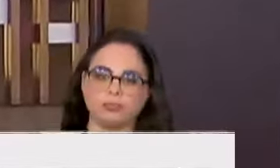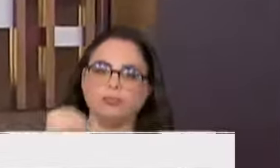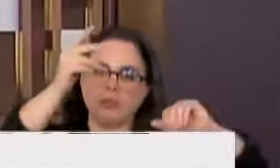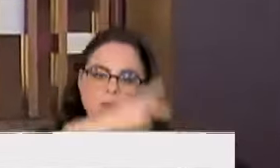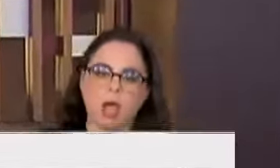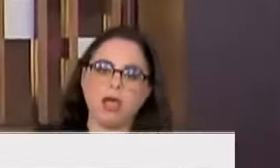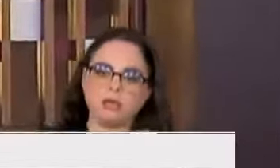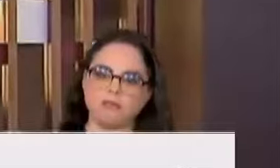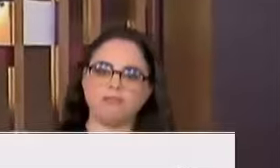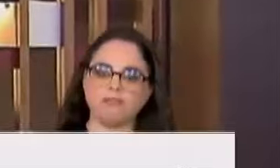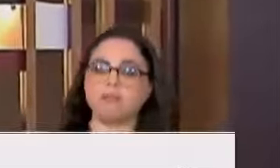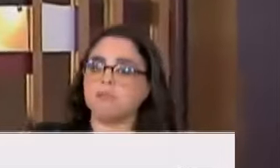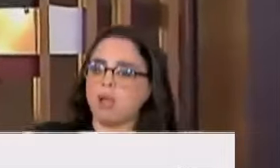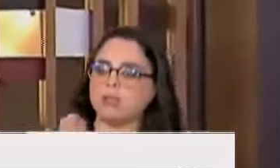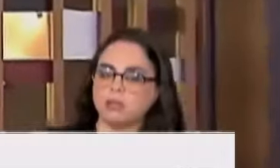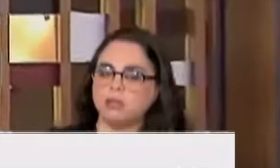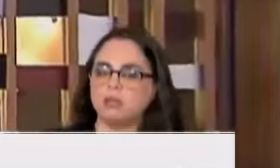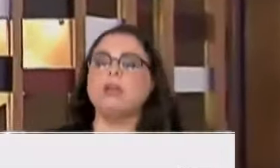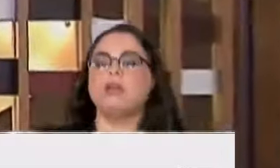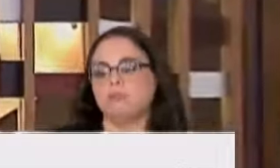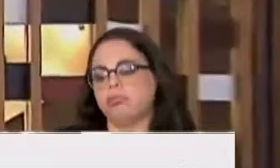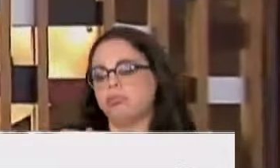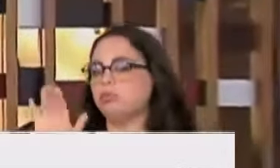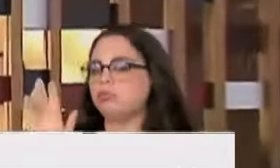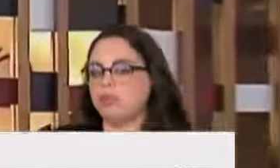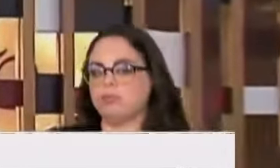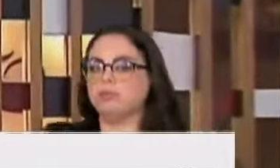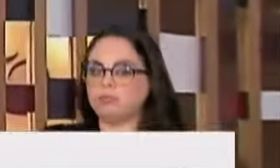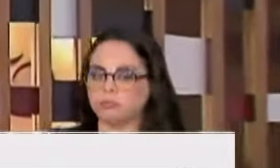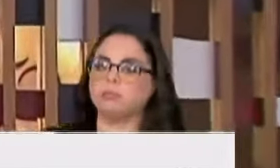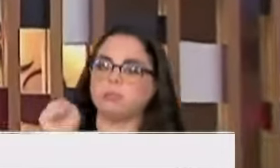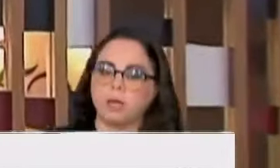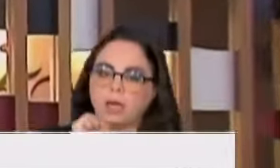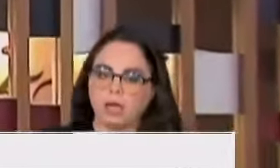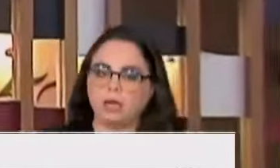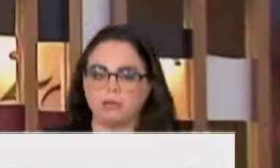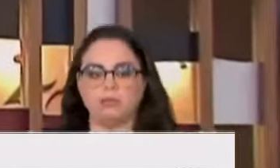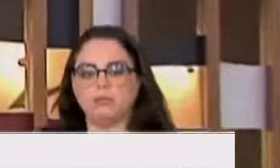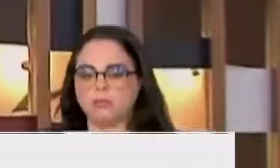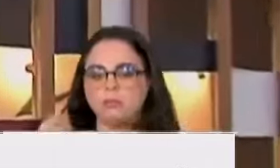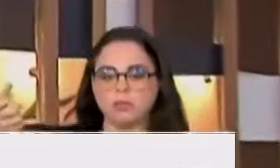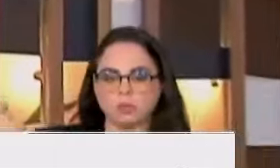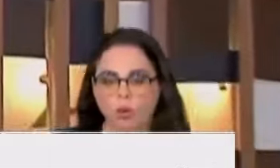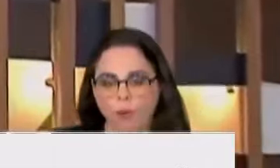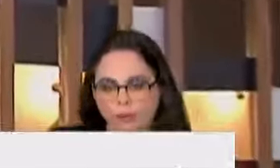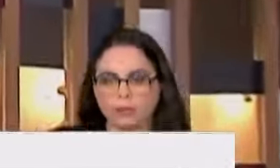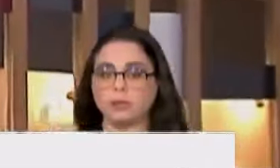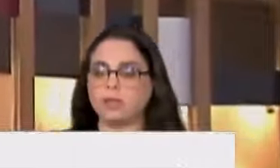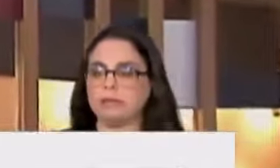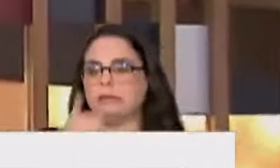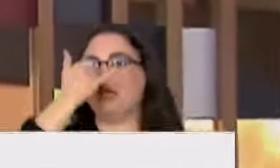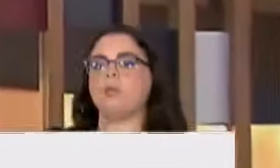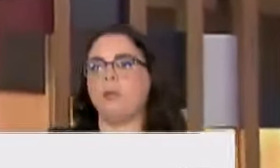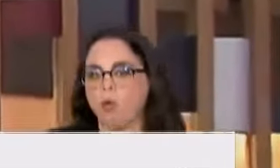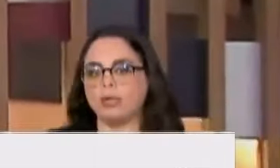locais. O avião, a aeronave já está em Lisboa, espera, como disse o Brigadeiro Damasceno. Se houver algum